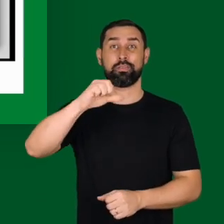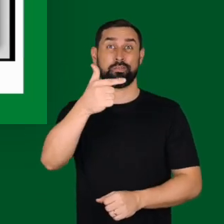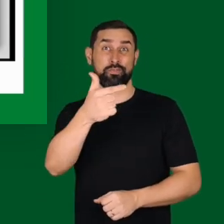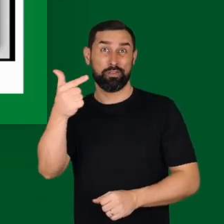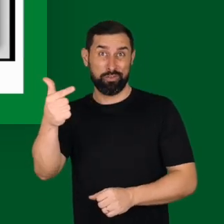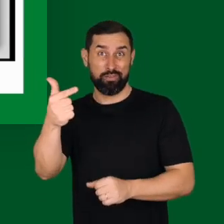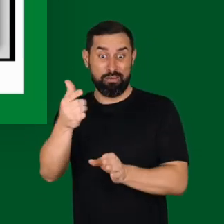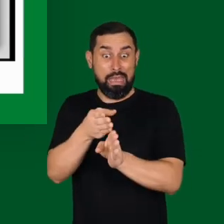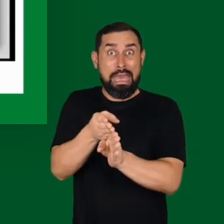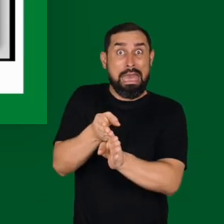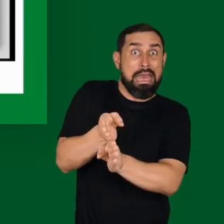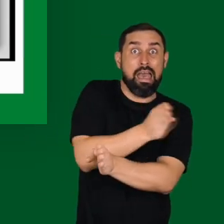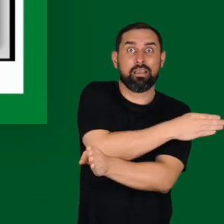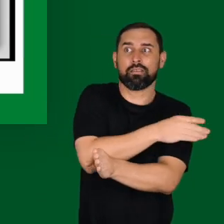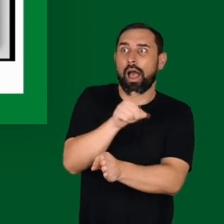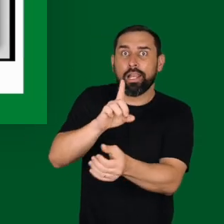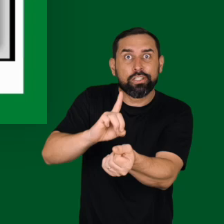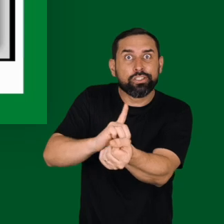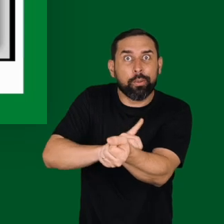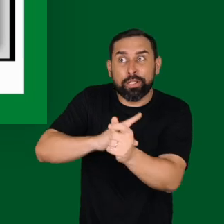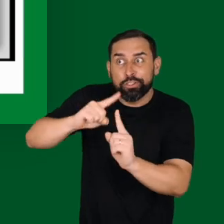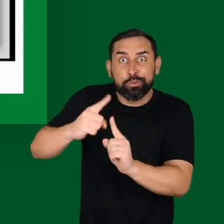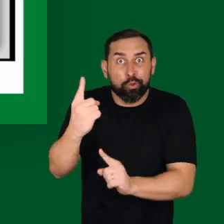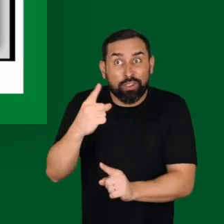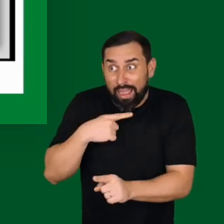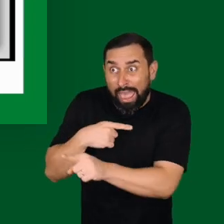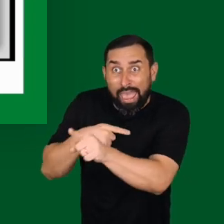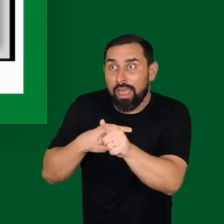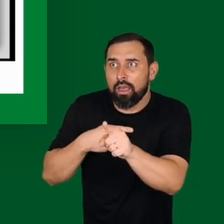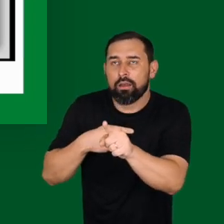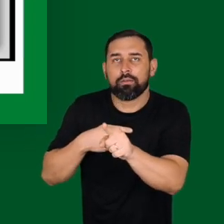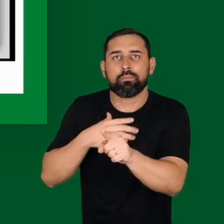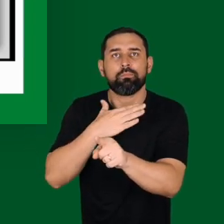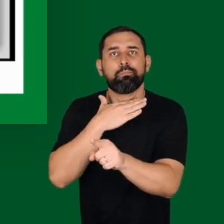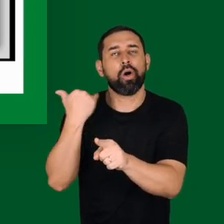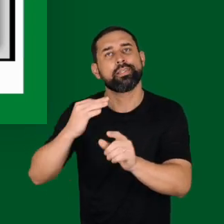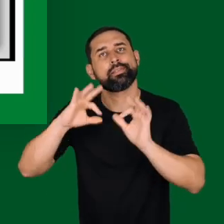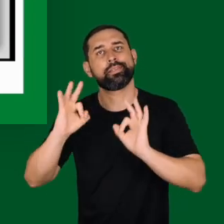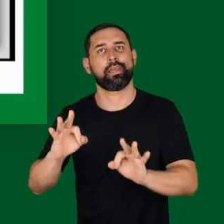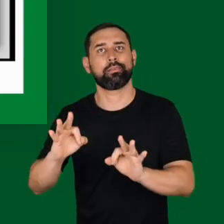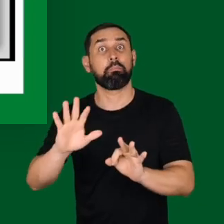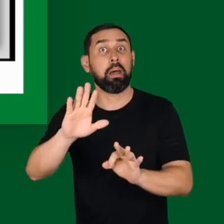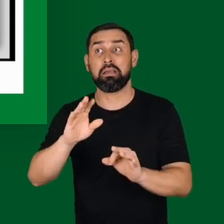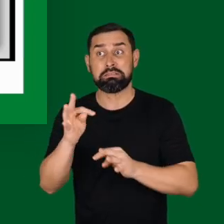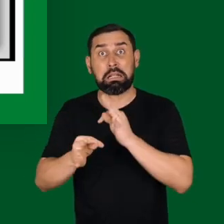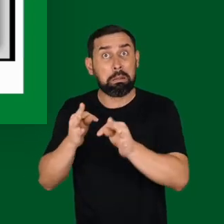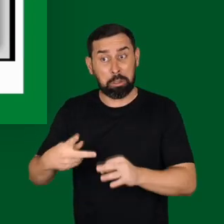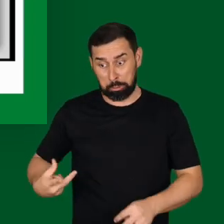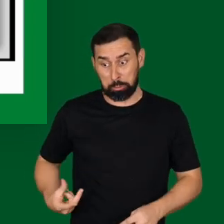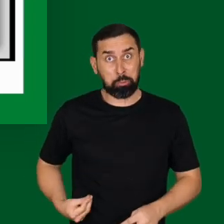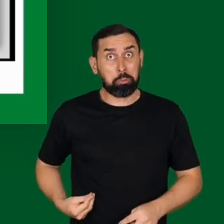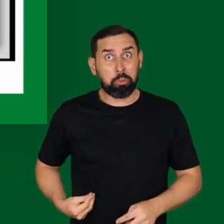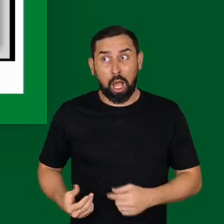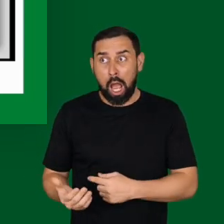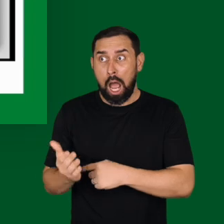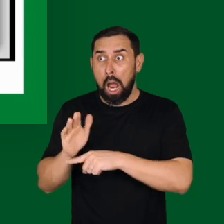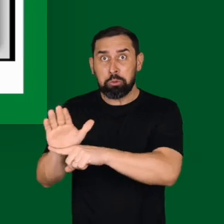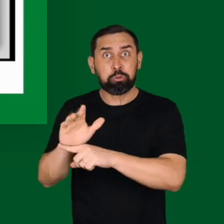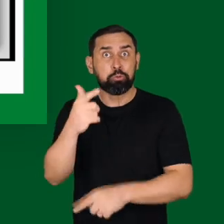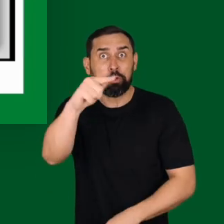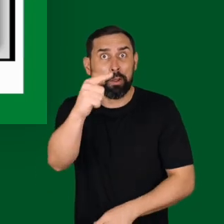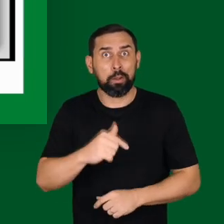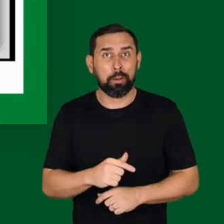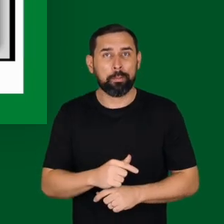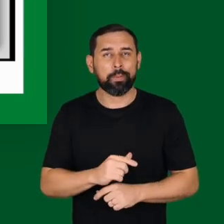diabetes mellitus do tipo 1, ele ia a óbito, porque o tratamento é a base da reposição da insulina, e não existia insulina no